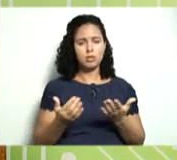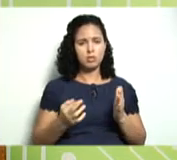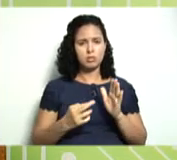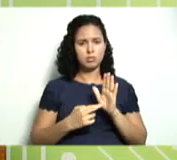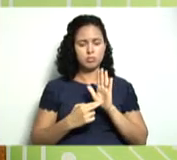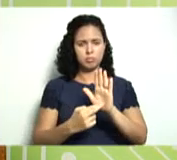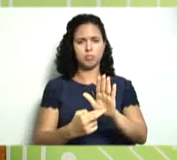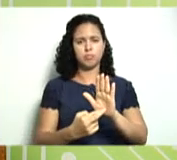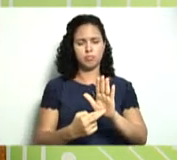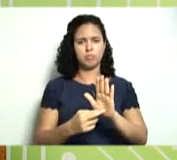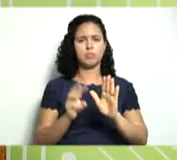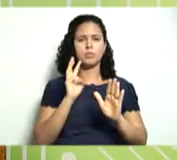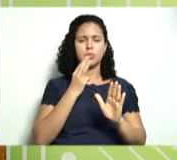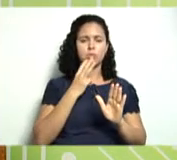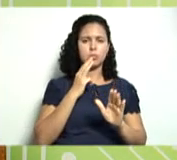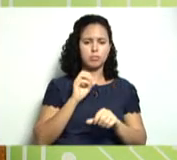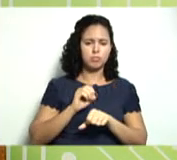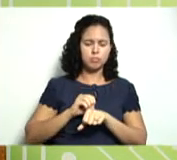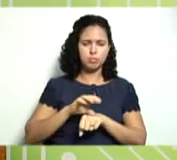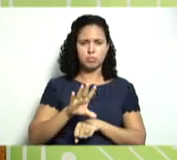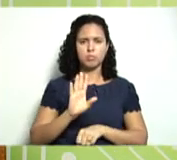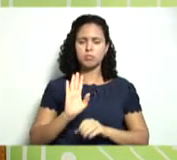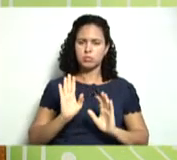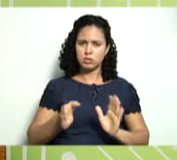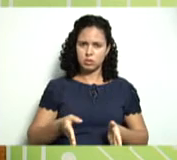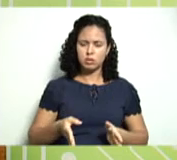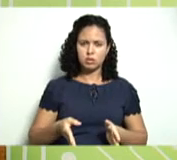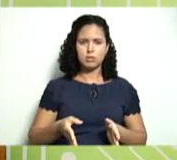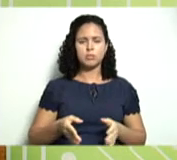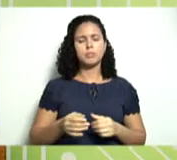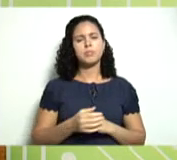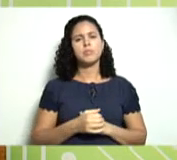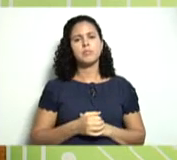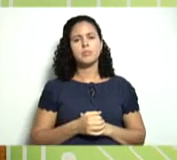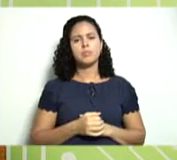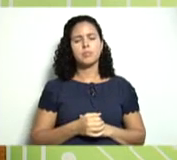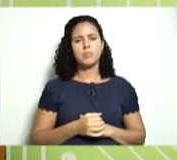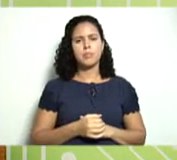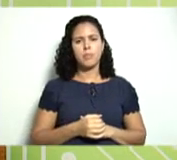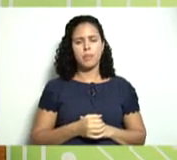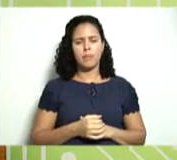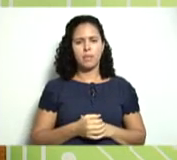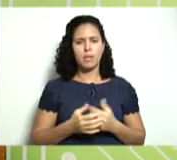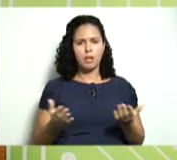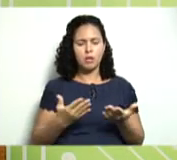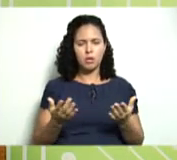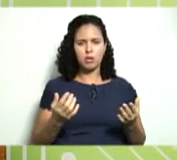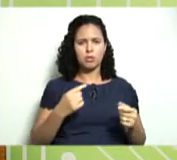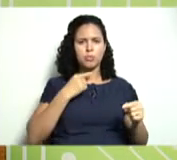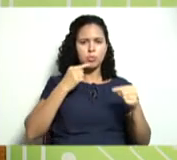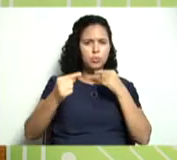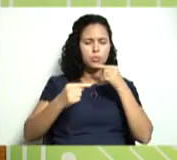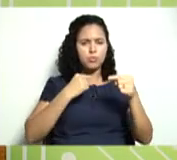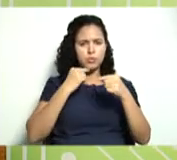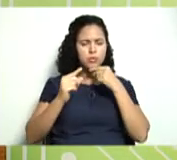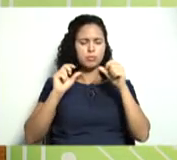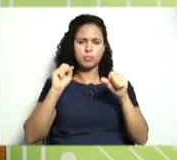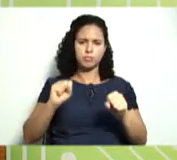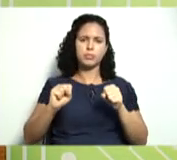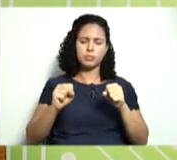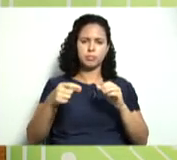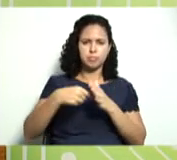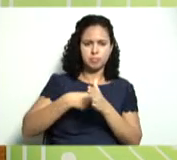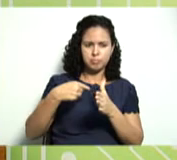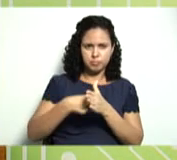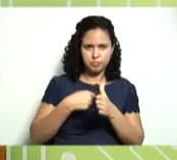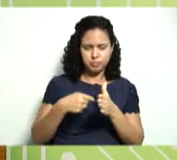e hoje é isso aí certo espero ter atendido e como falei tragam suas dúvida faça o questionamento